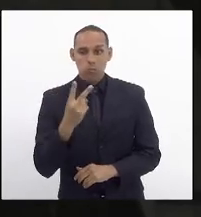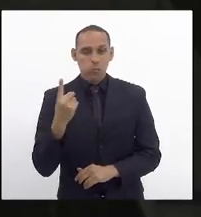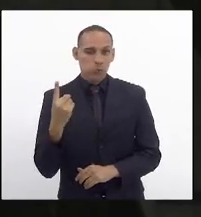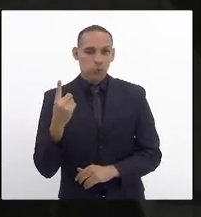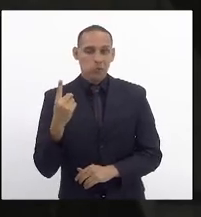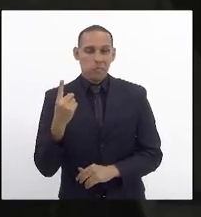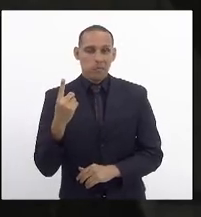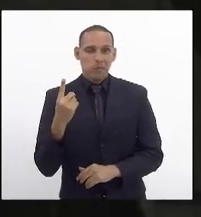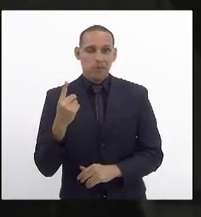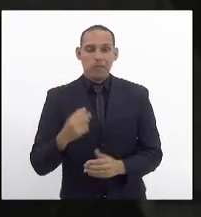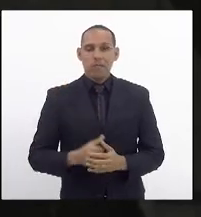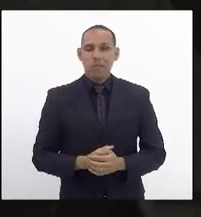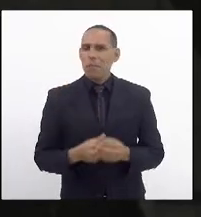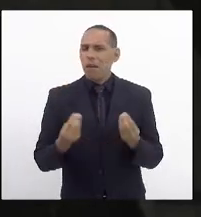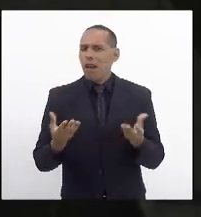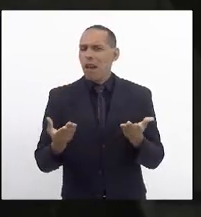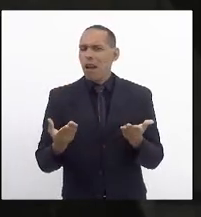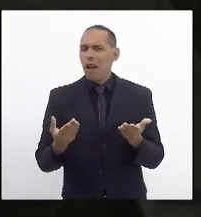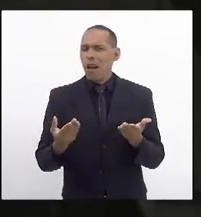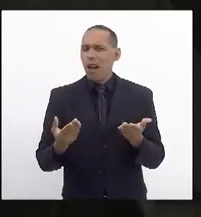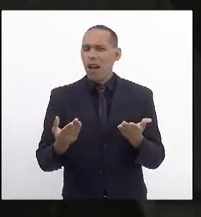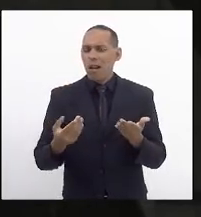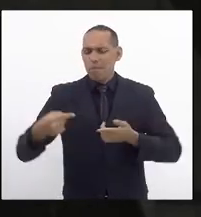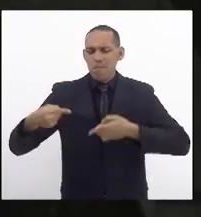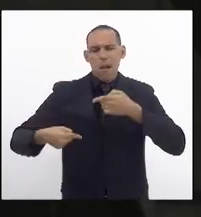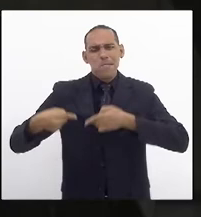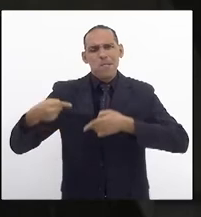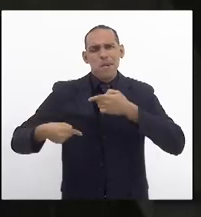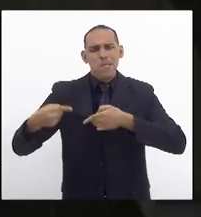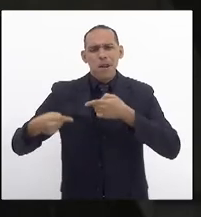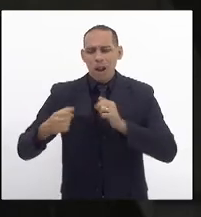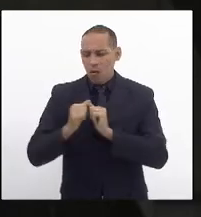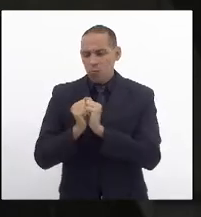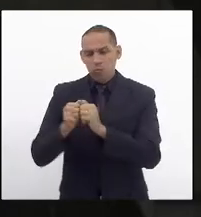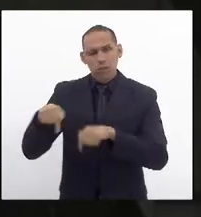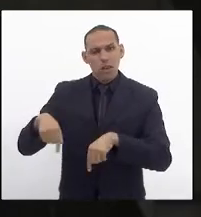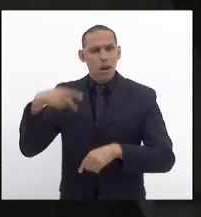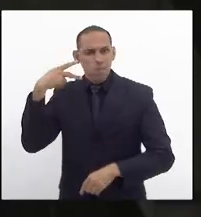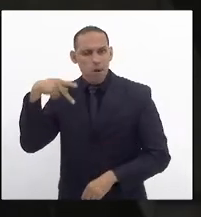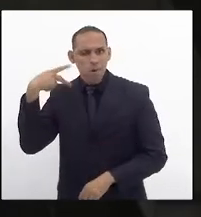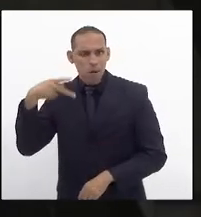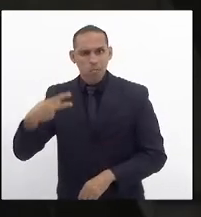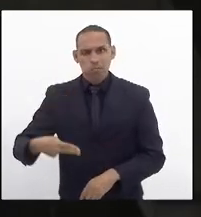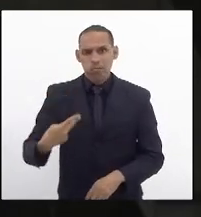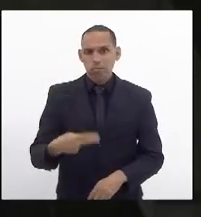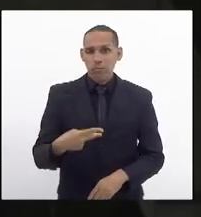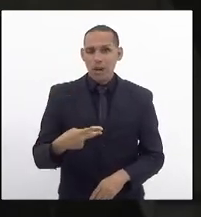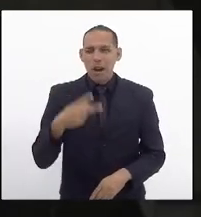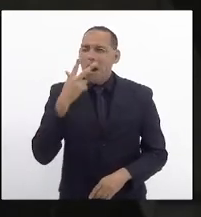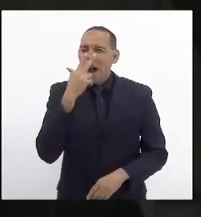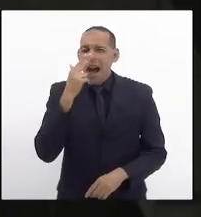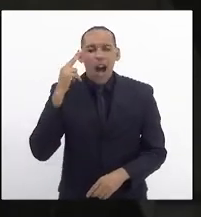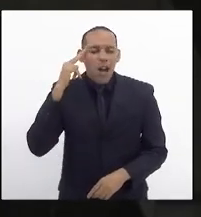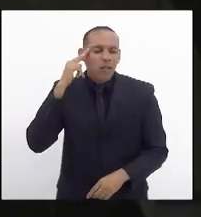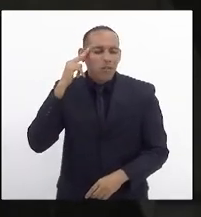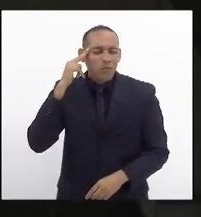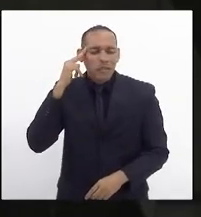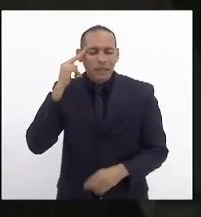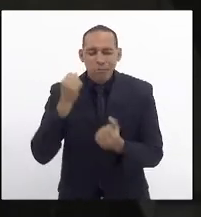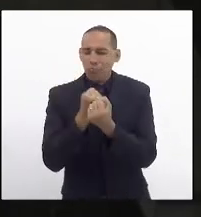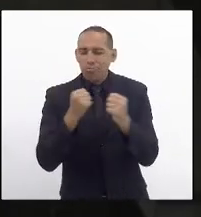para debater com o Parlamento naquilo que parecia um sonho impossível